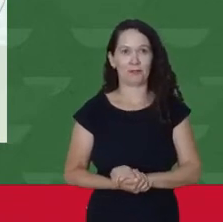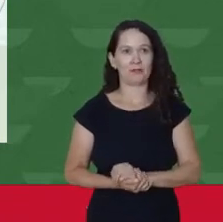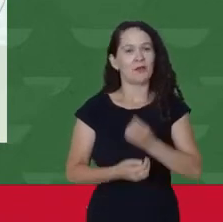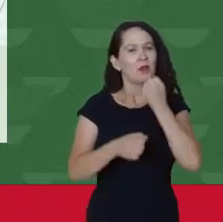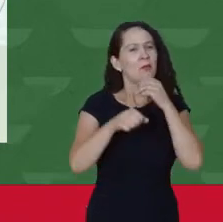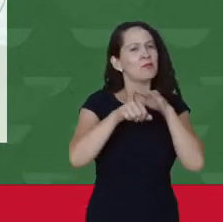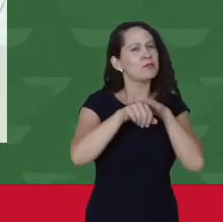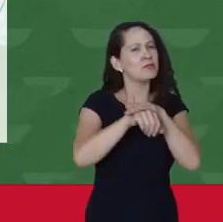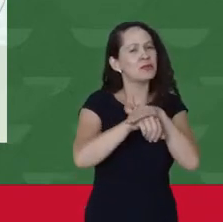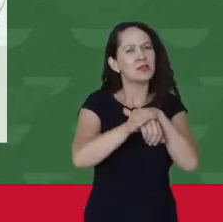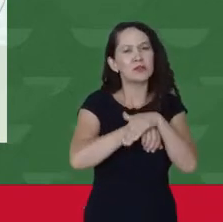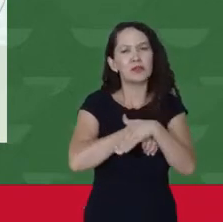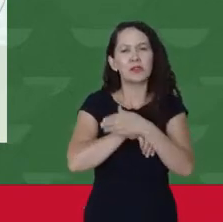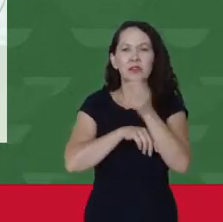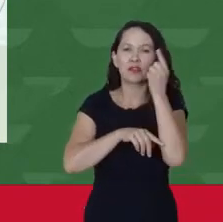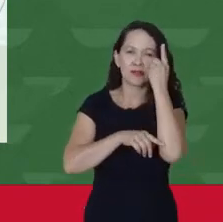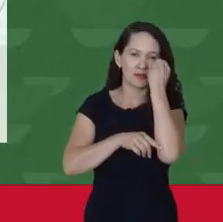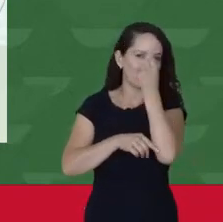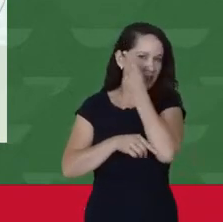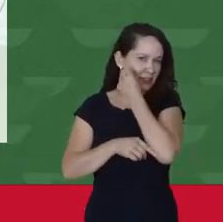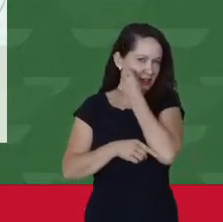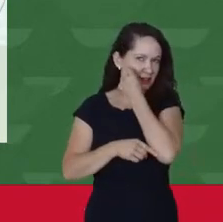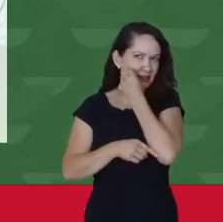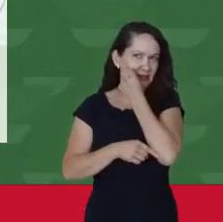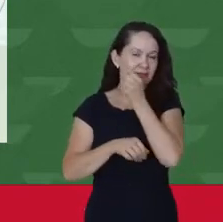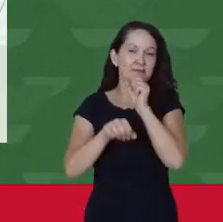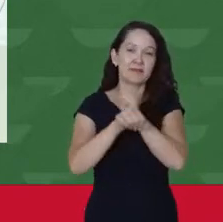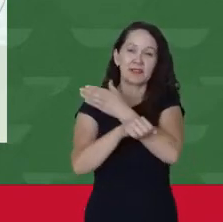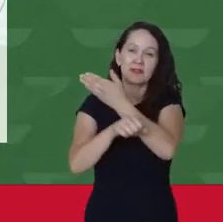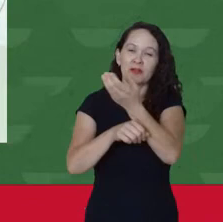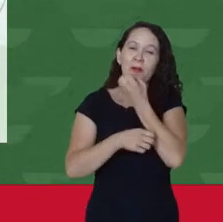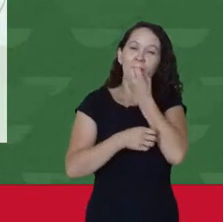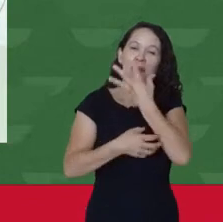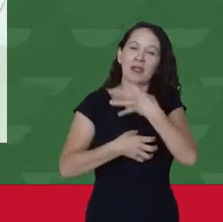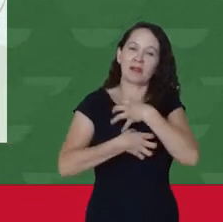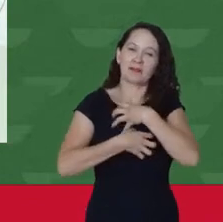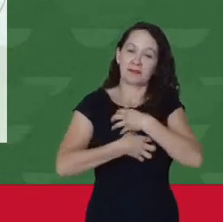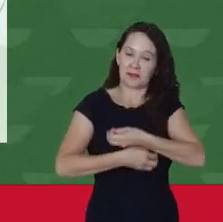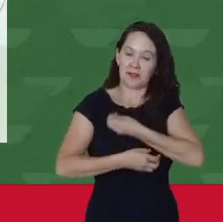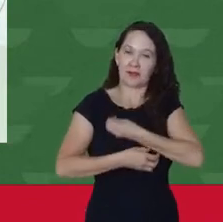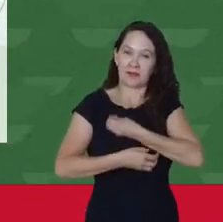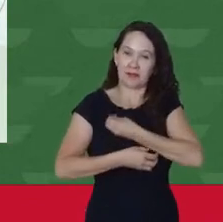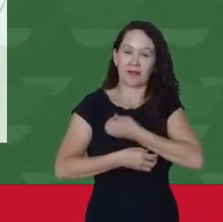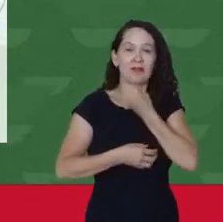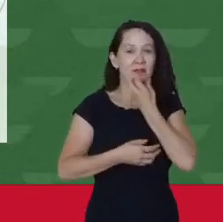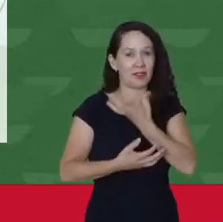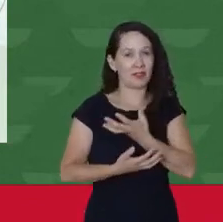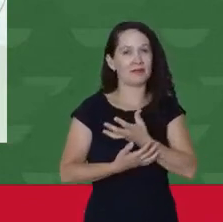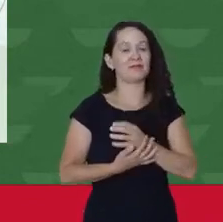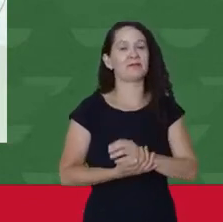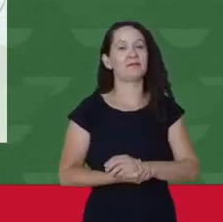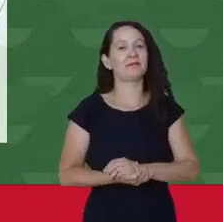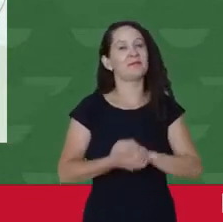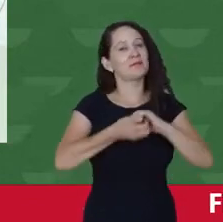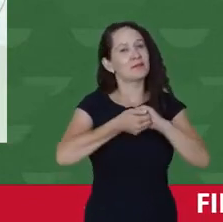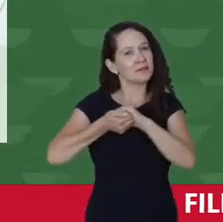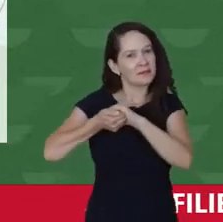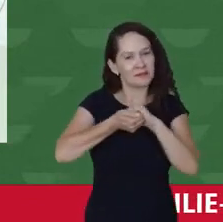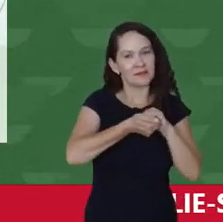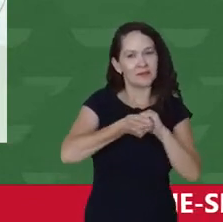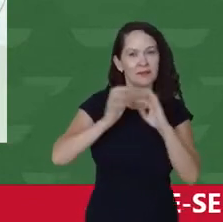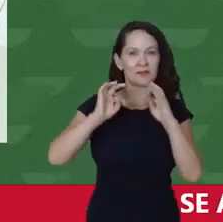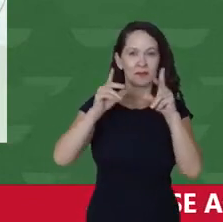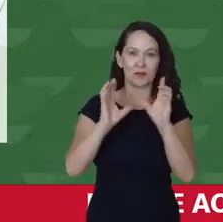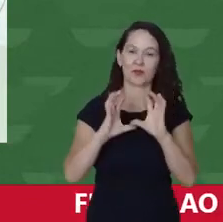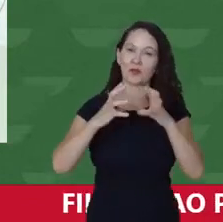Boa noite, Bongás. Espero que vocês estejam me vendo e me ouvindo bem. Cumprimentar toda a